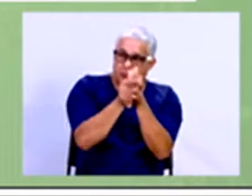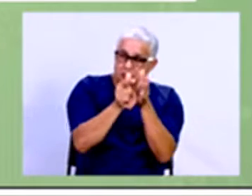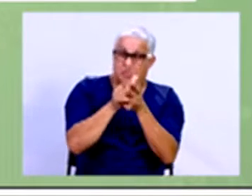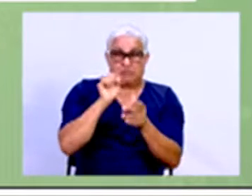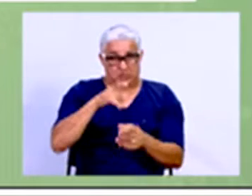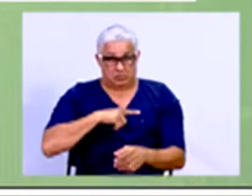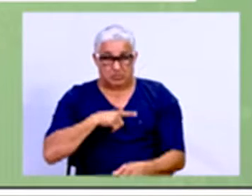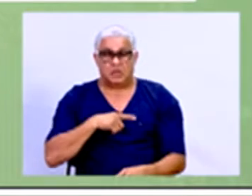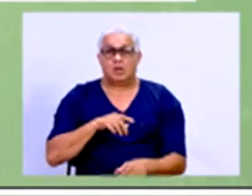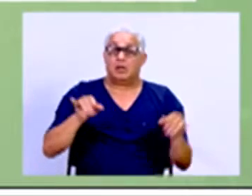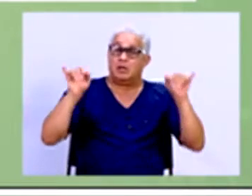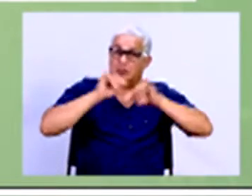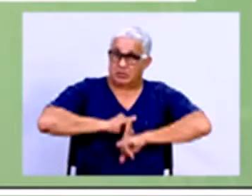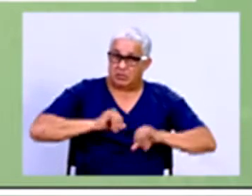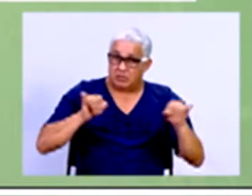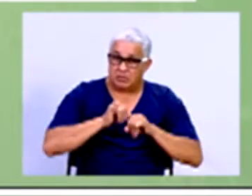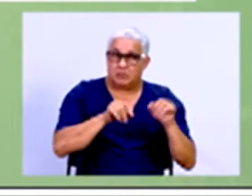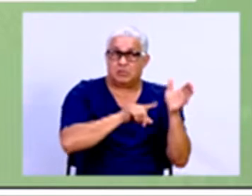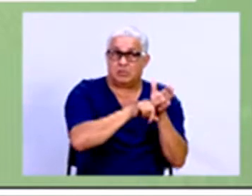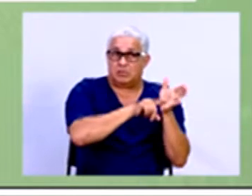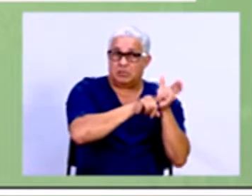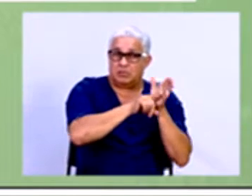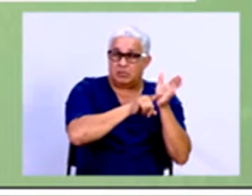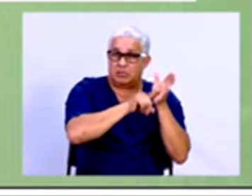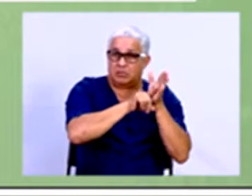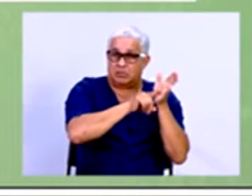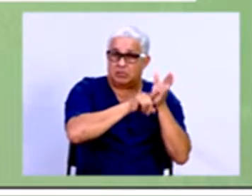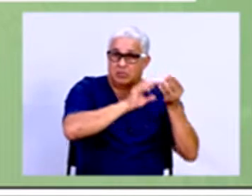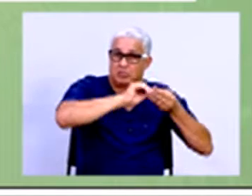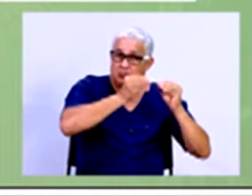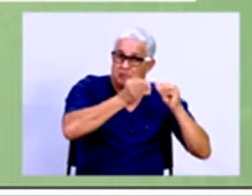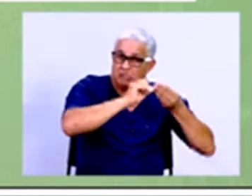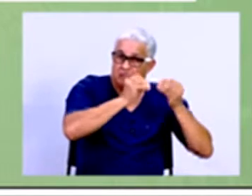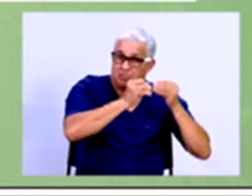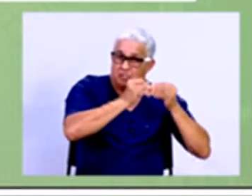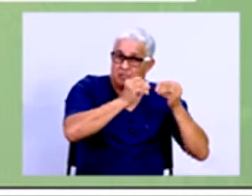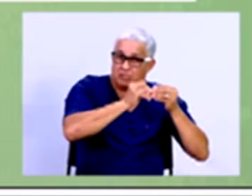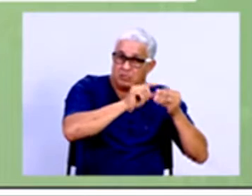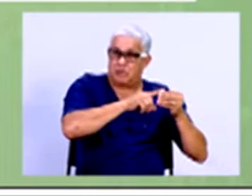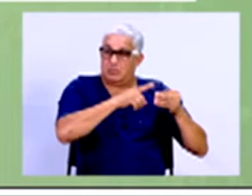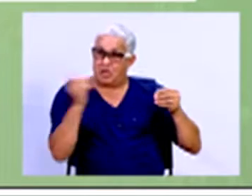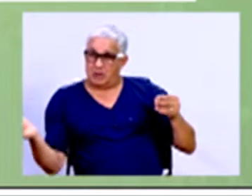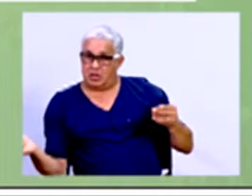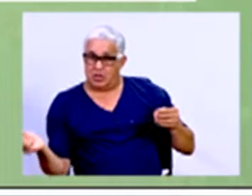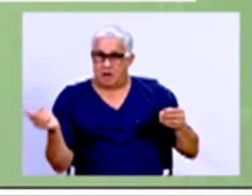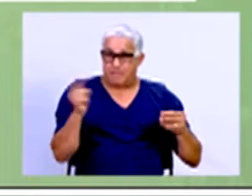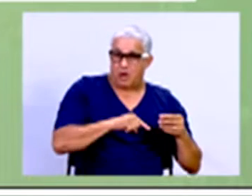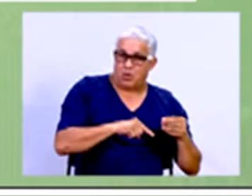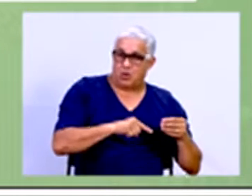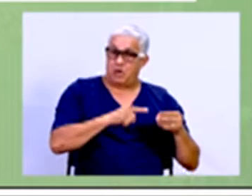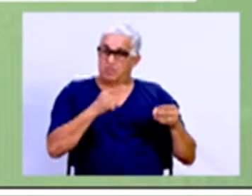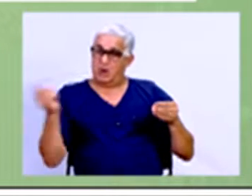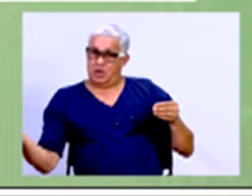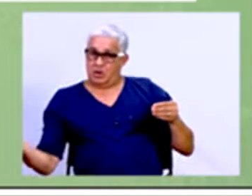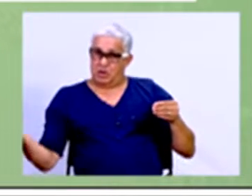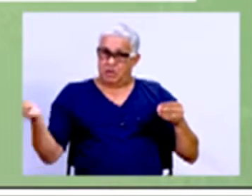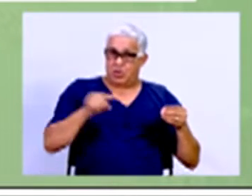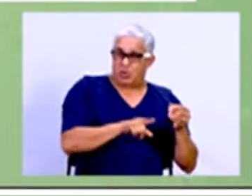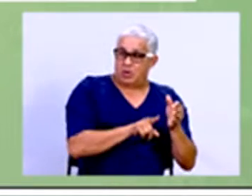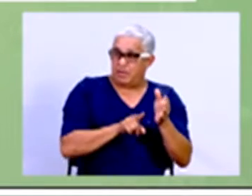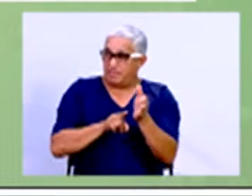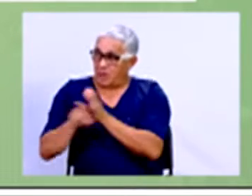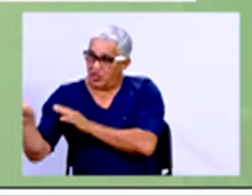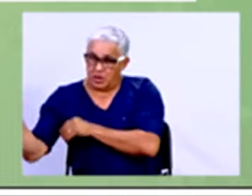tenha informação a ser buscada no banco de dados, ele vai no banco de dados e volta, né? E devolve essas informações para o